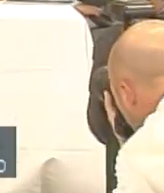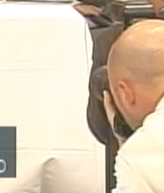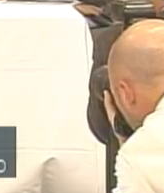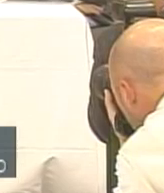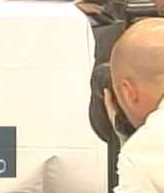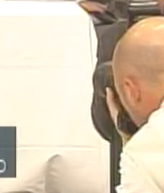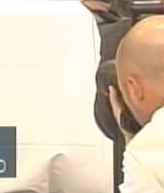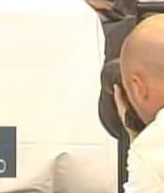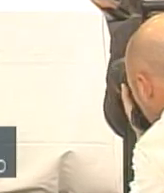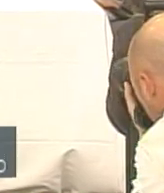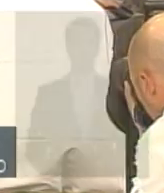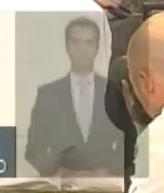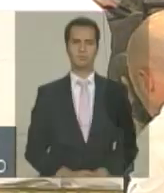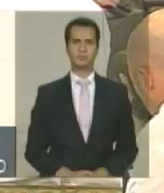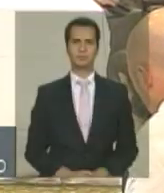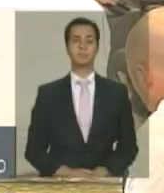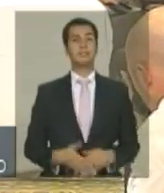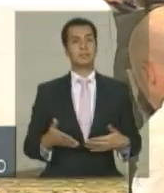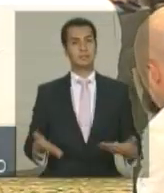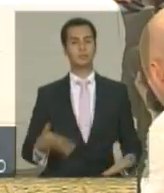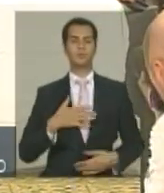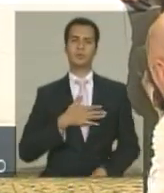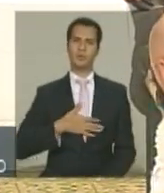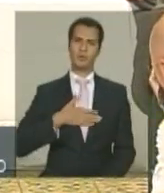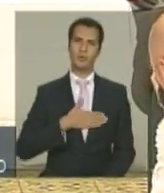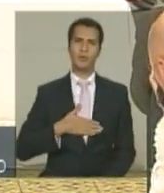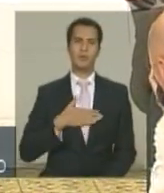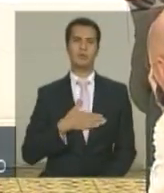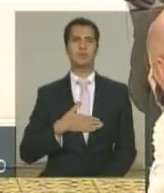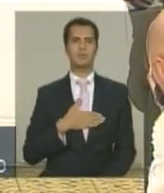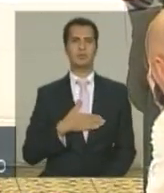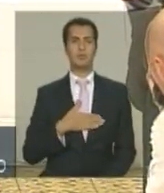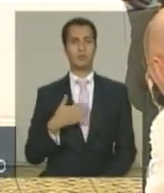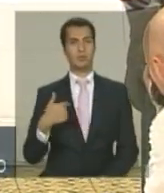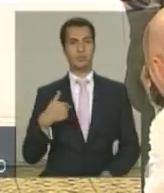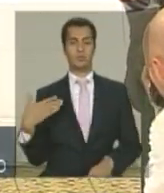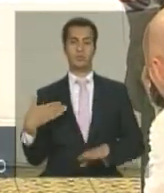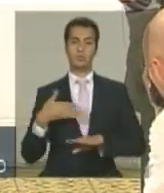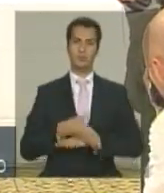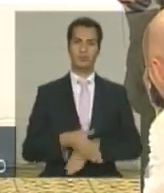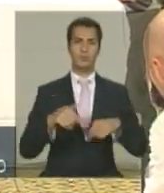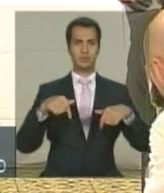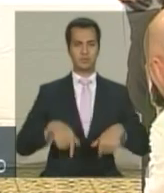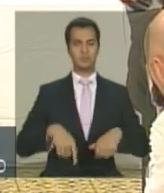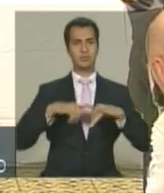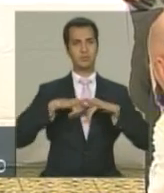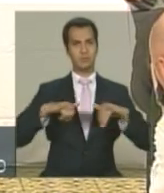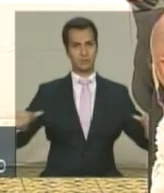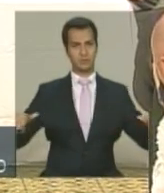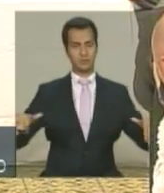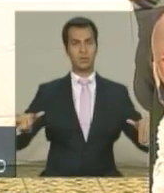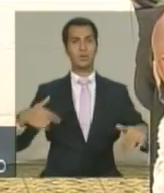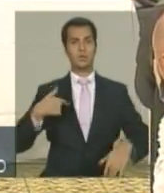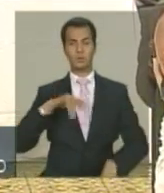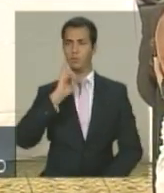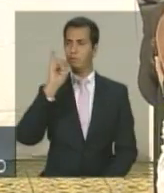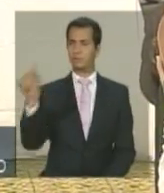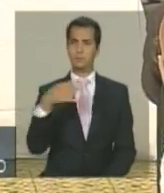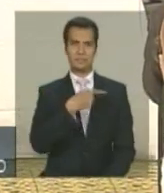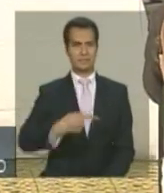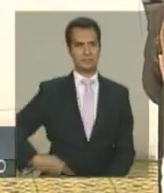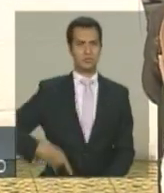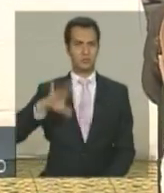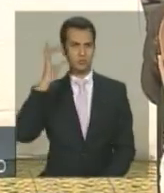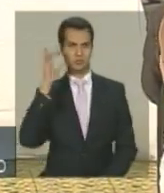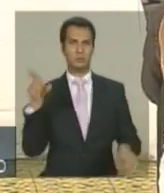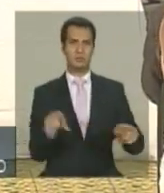Então, com muita honra e satisfação, eu vim aqui comunicar à presidenta Dilma,